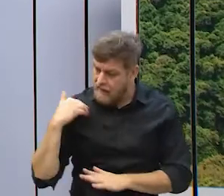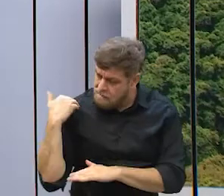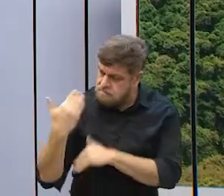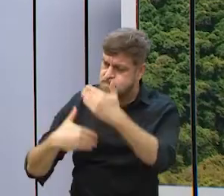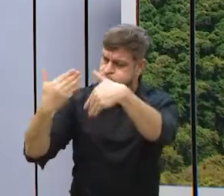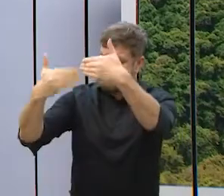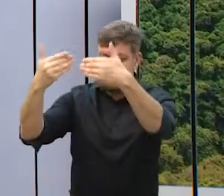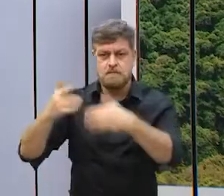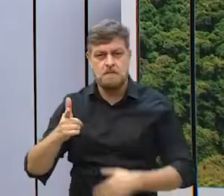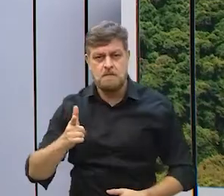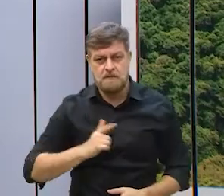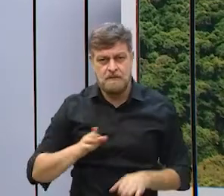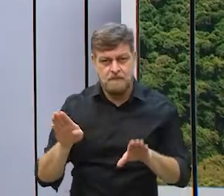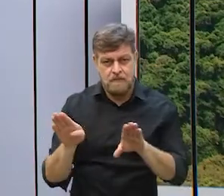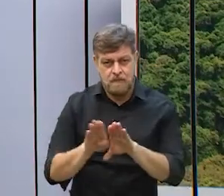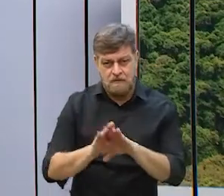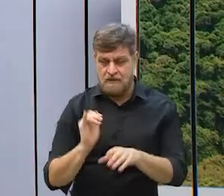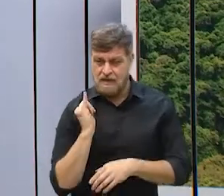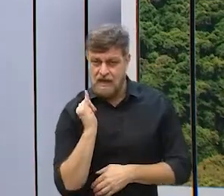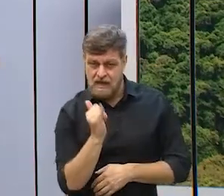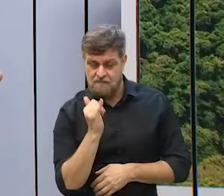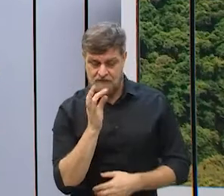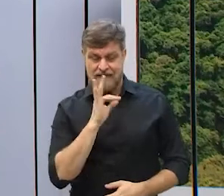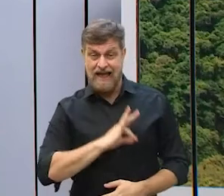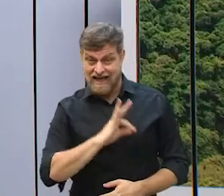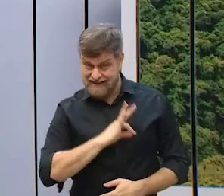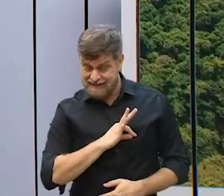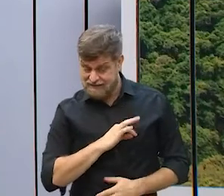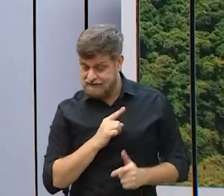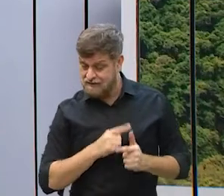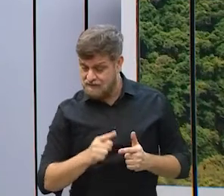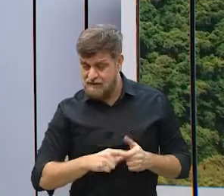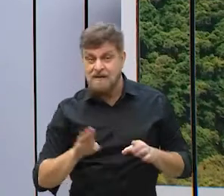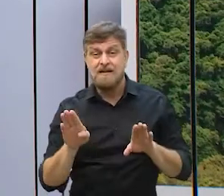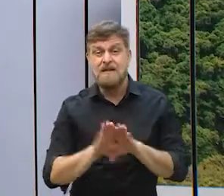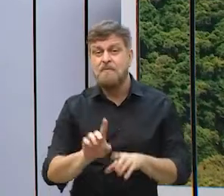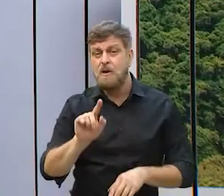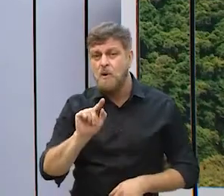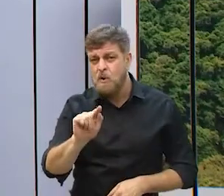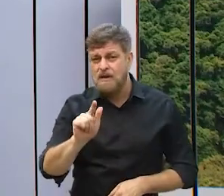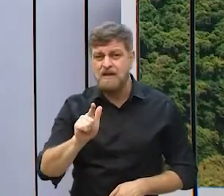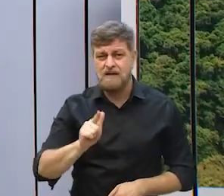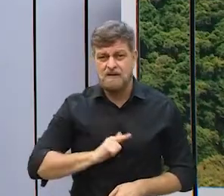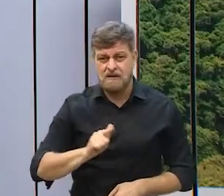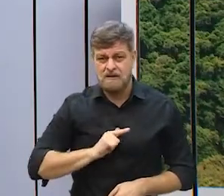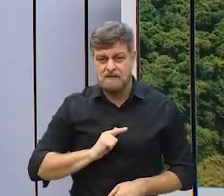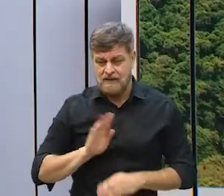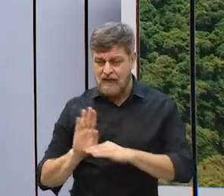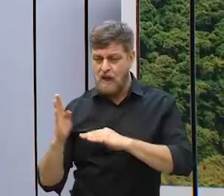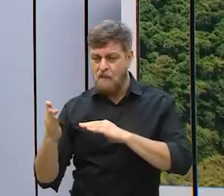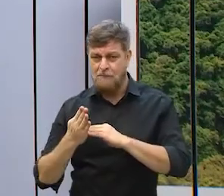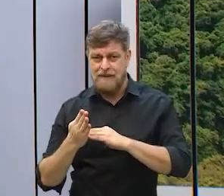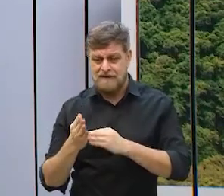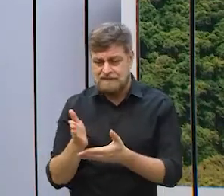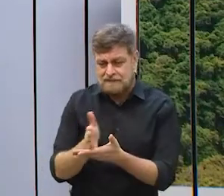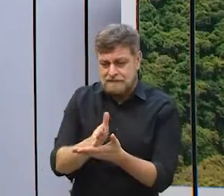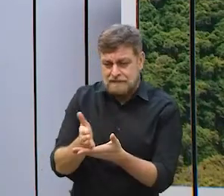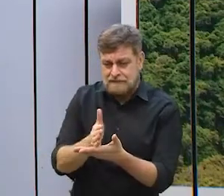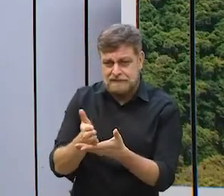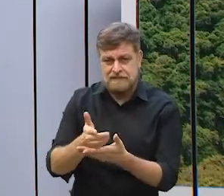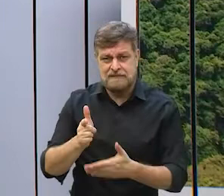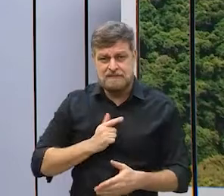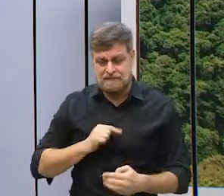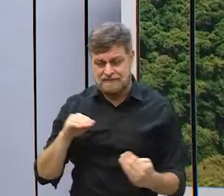desenvolvimento. Além desse que citei da questão da renda, também a gente tem um problema que é a ligação entre os bairros. Isso são essas